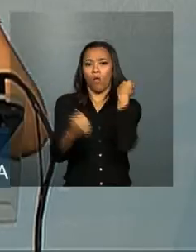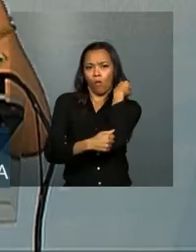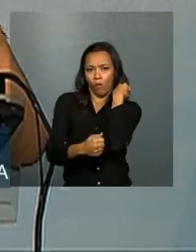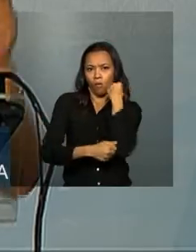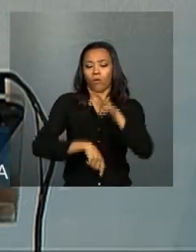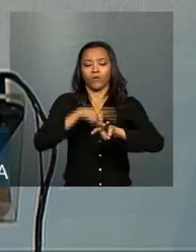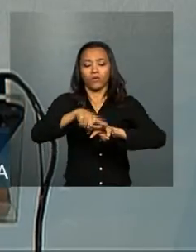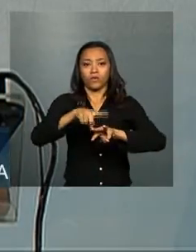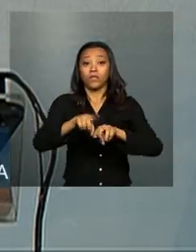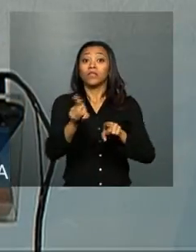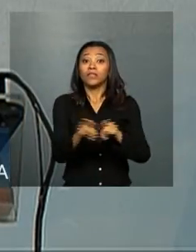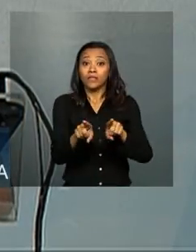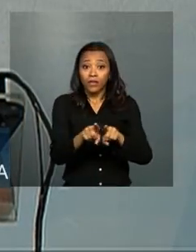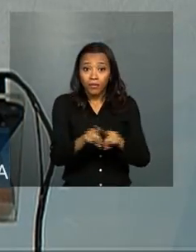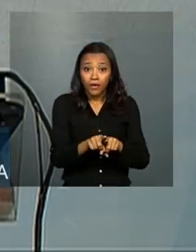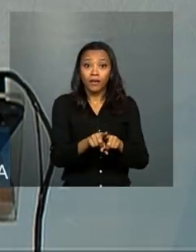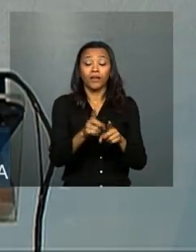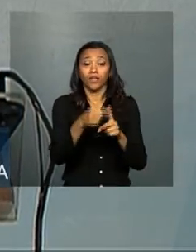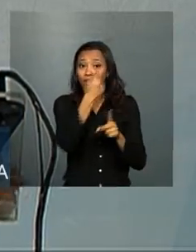e oftalmologia.